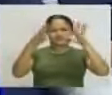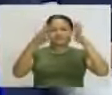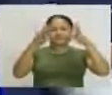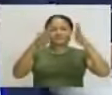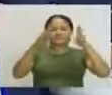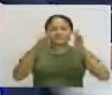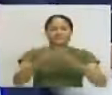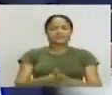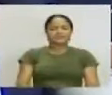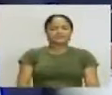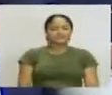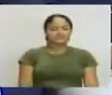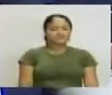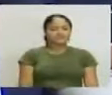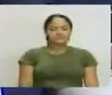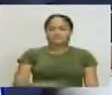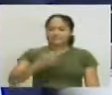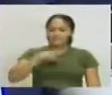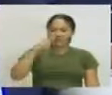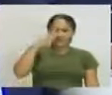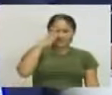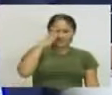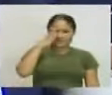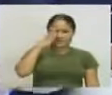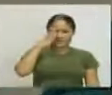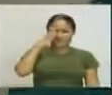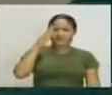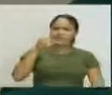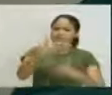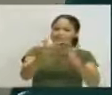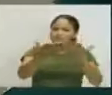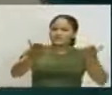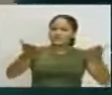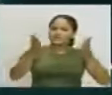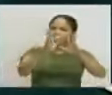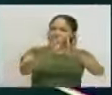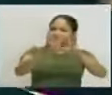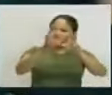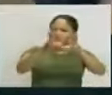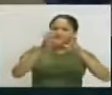Eu não sei se você acompanhou aquele movimento que teve